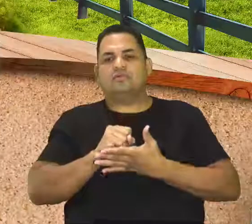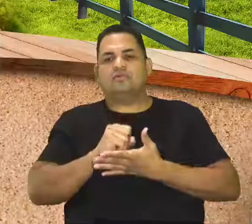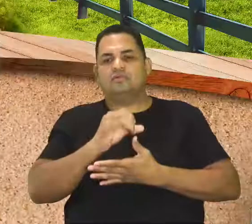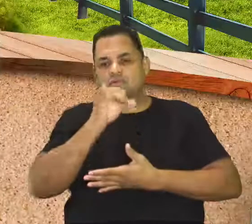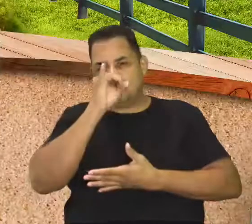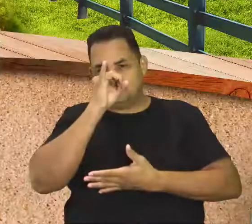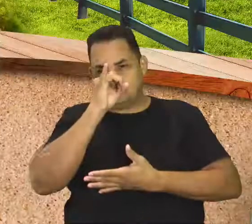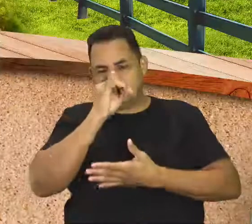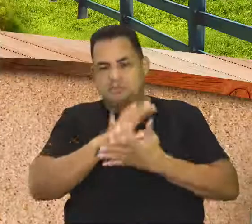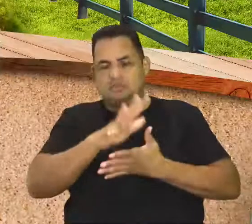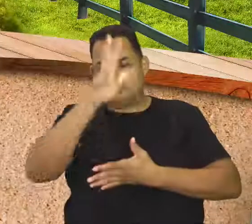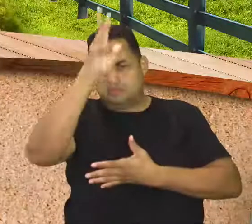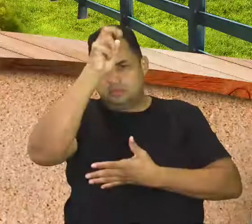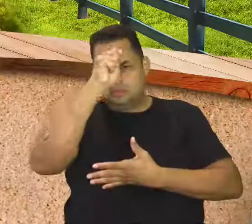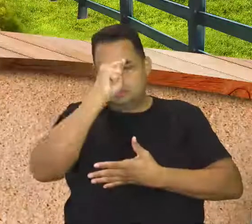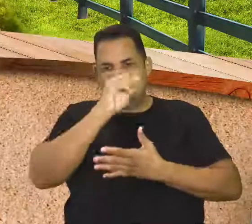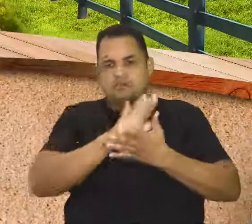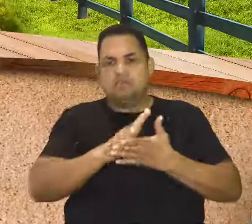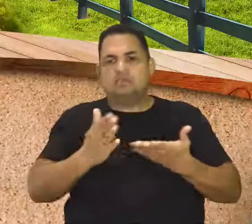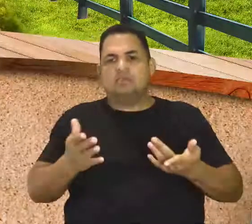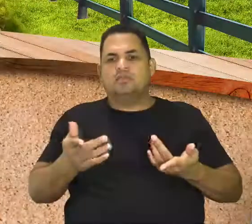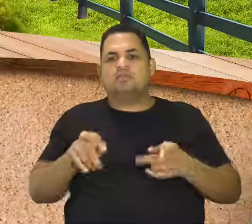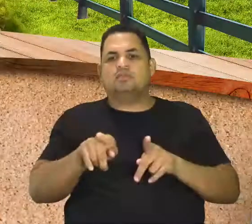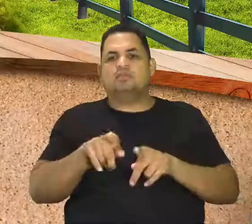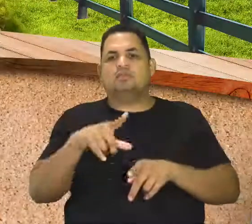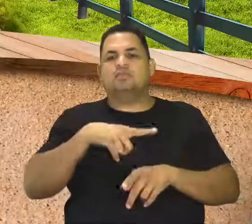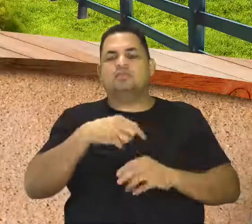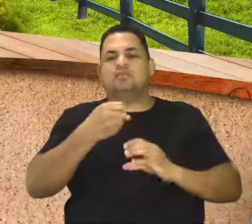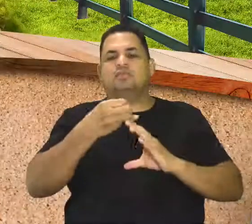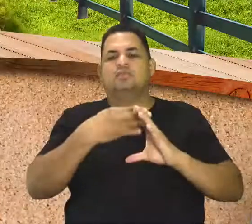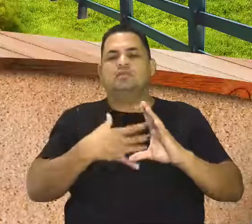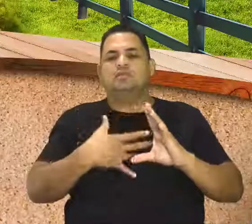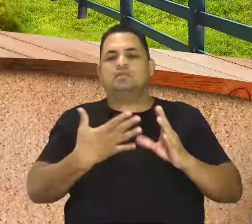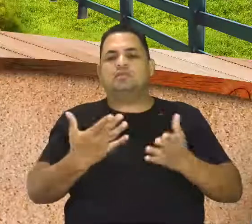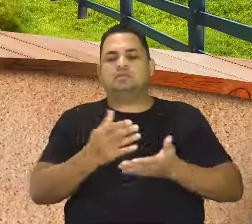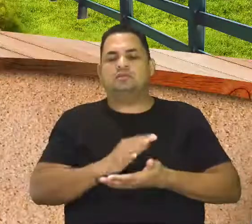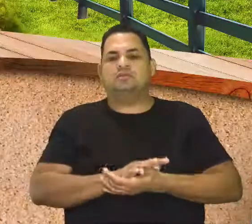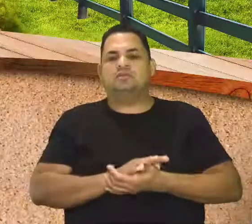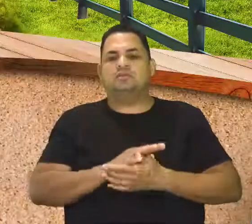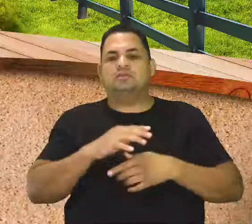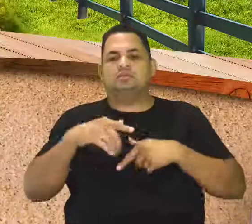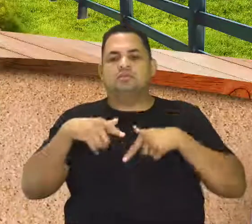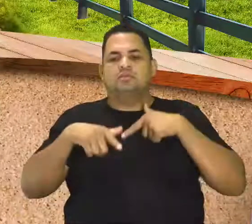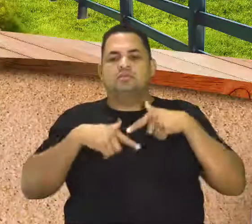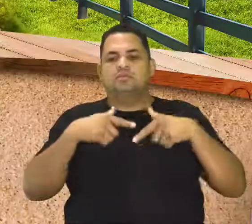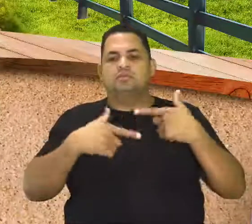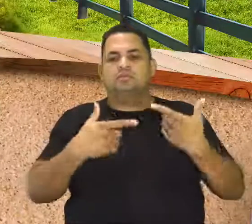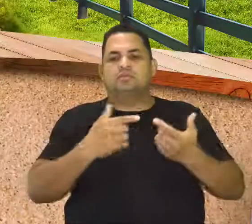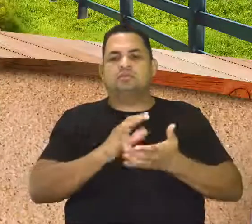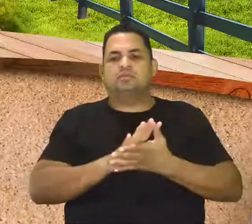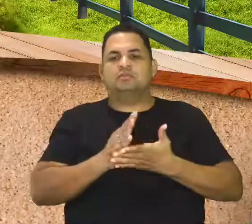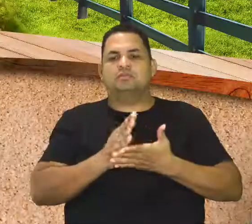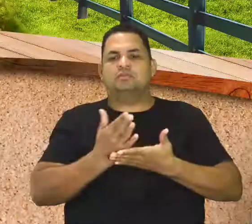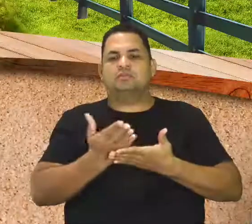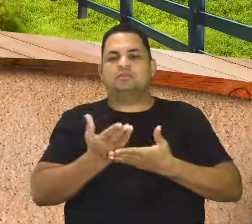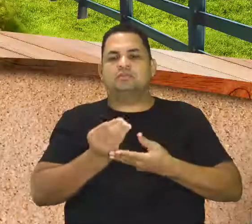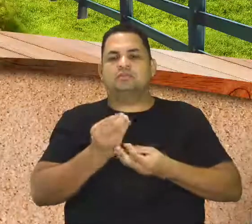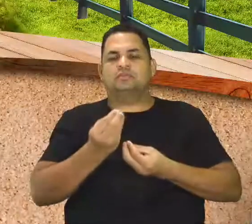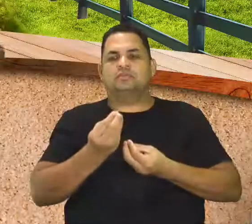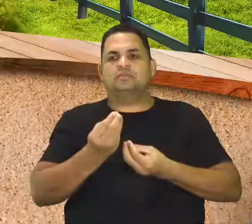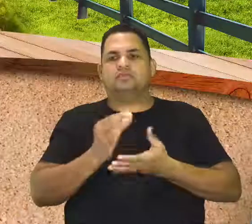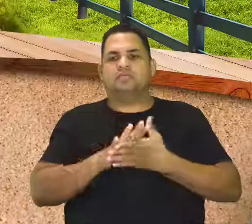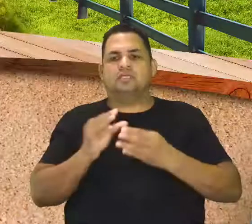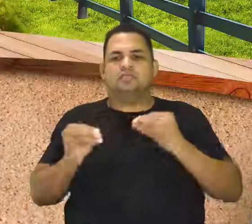suíno, da galinha, já também tem características desejáveis para a produção. Quando eu insiro esses animais dentro da